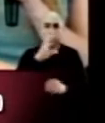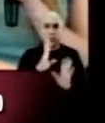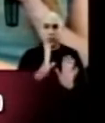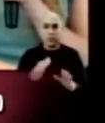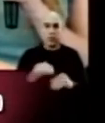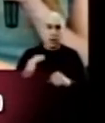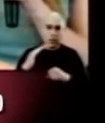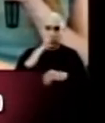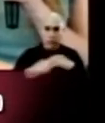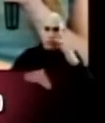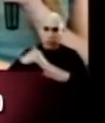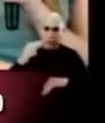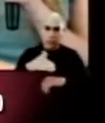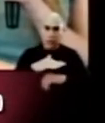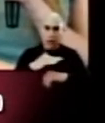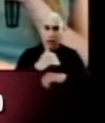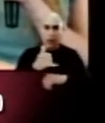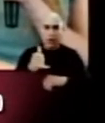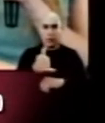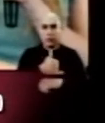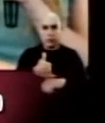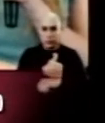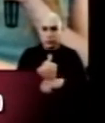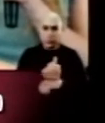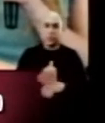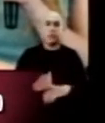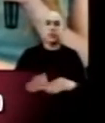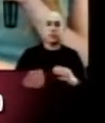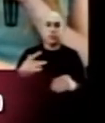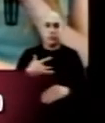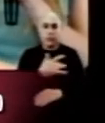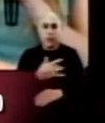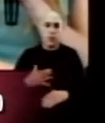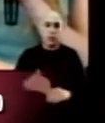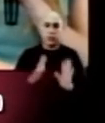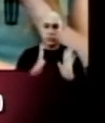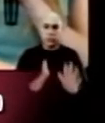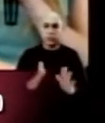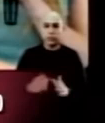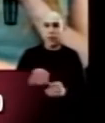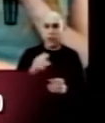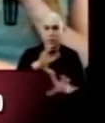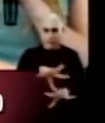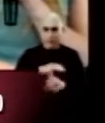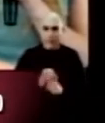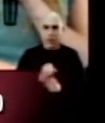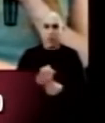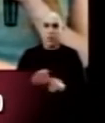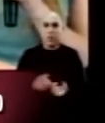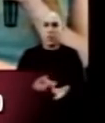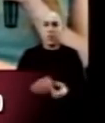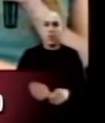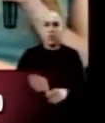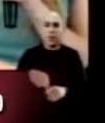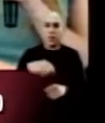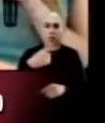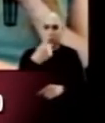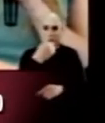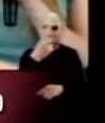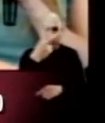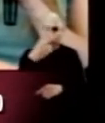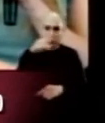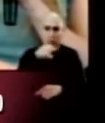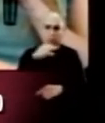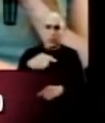saúde, 2.179, 10,5%. E síndrome respiratória grave, que precisou de uma internação,